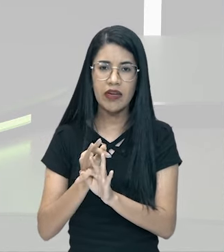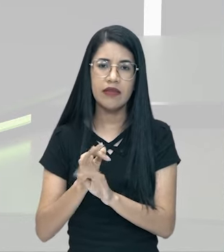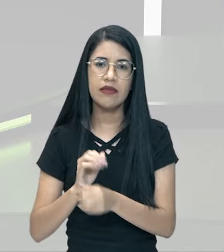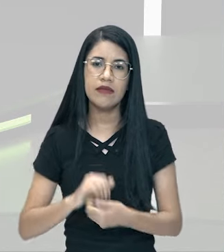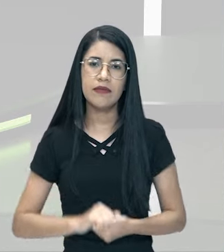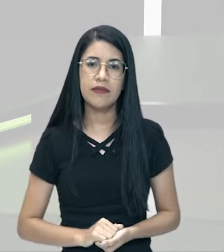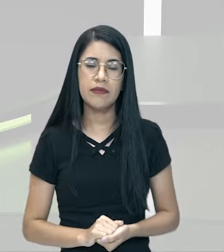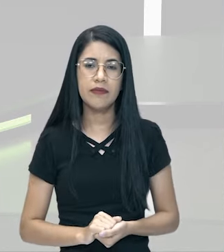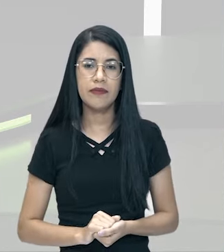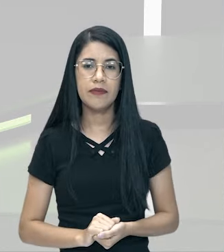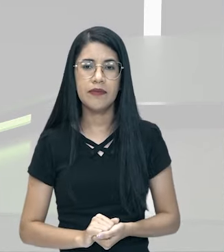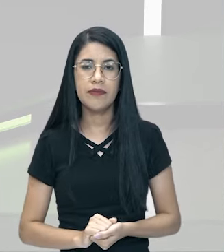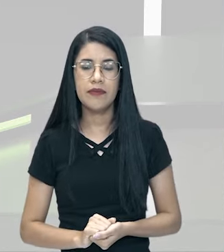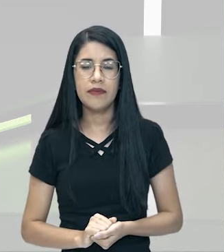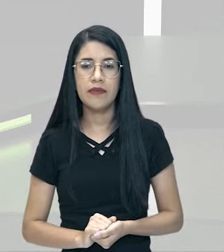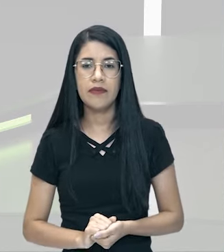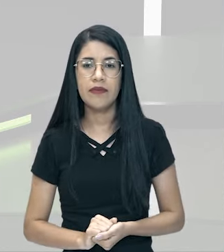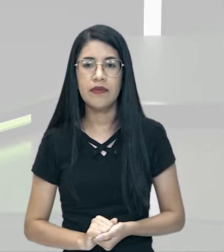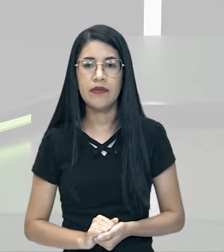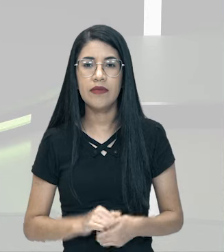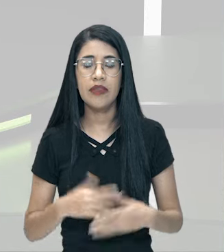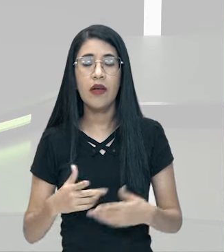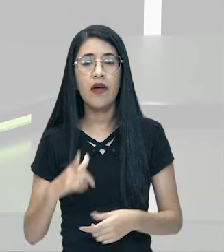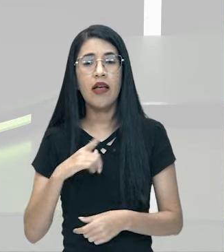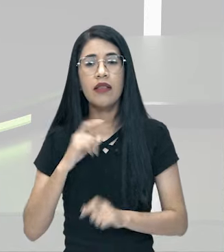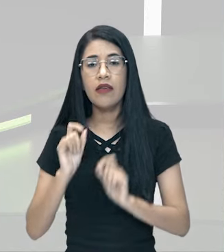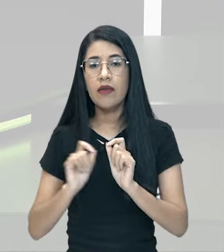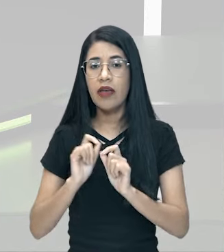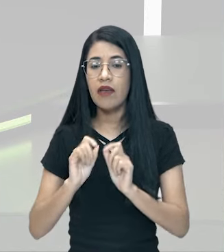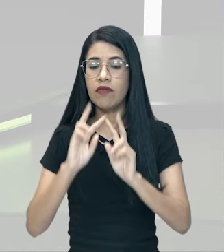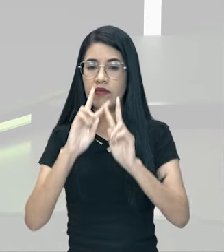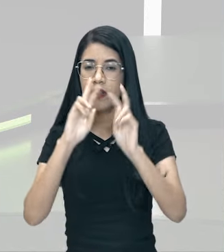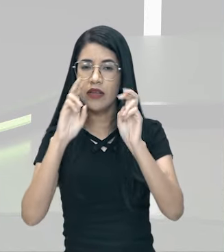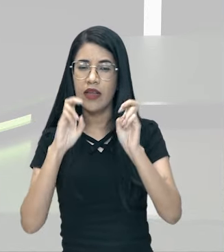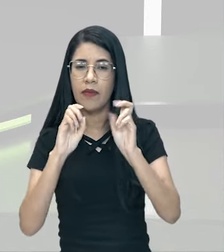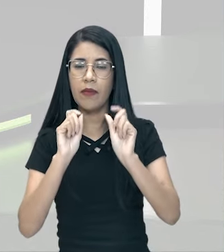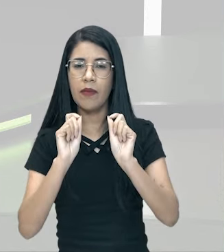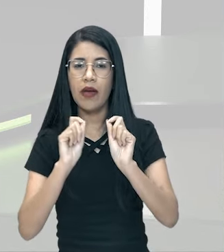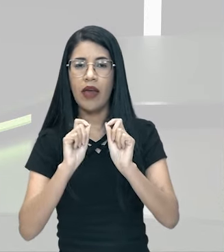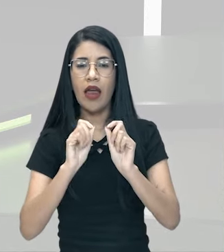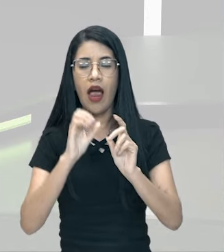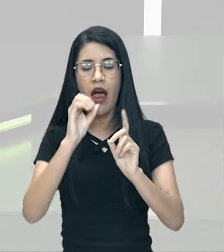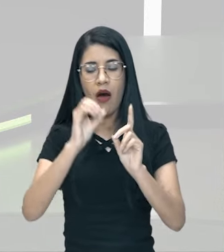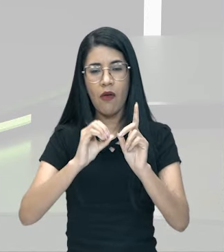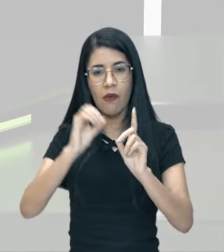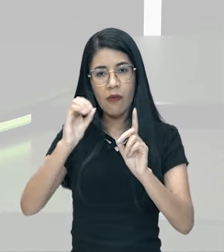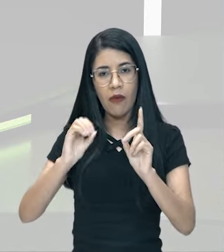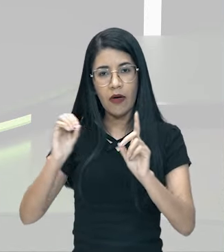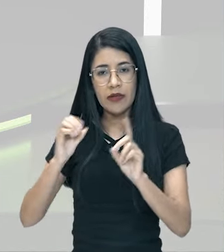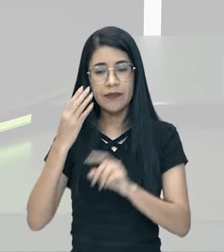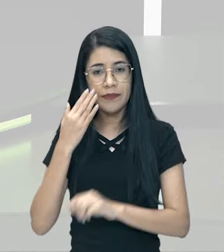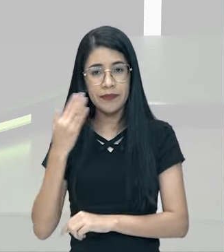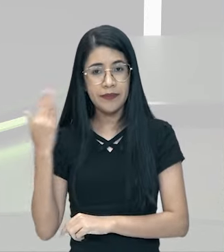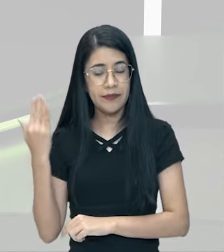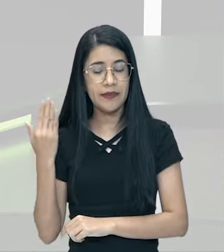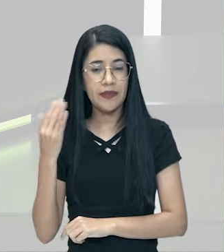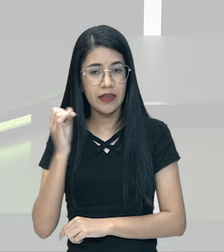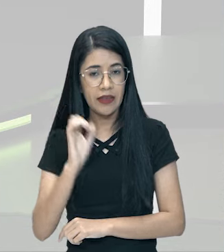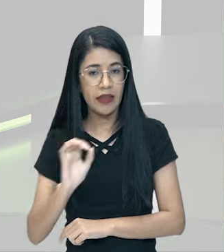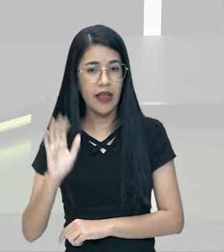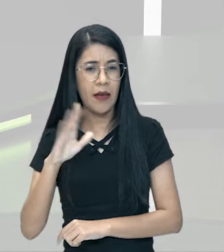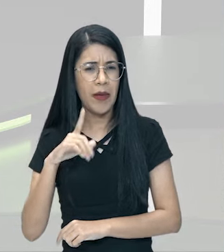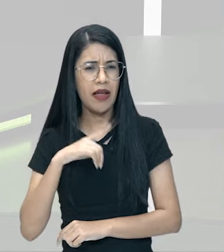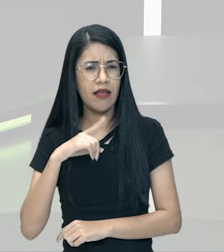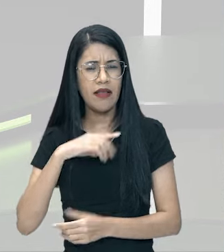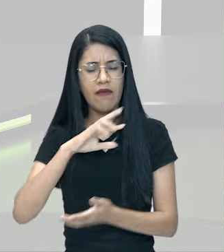série. Então, nesse caso, o que nós temos? Nós vamos falar sobre a ondulatória. E você observa aqui comigo que existem